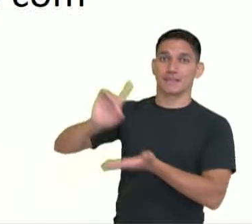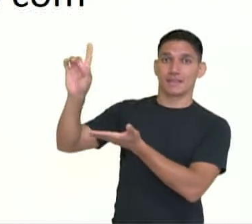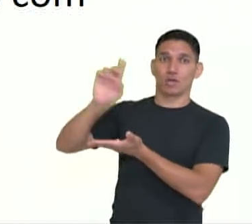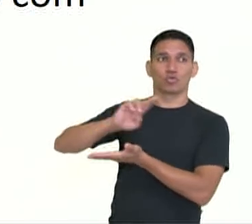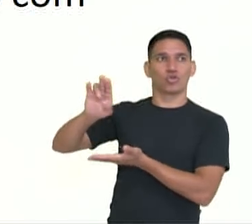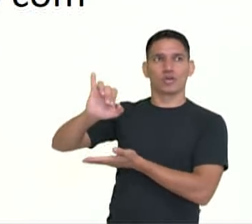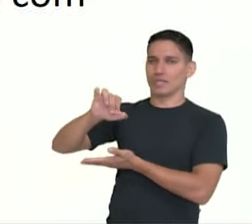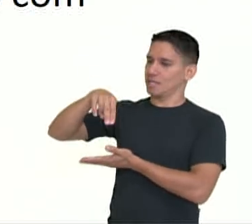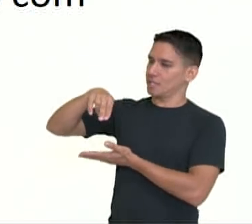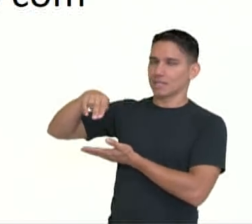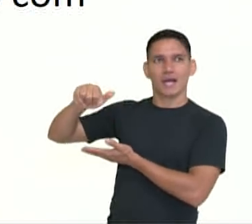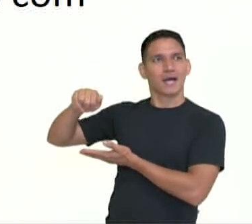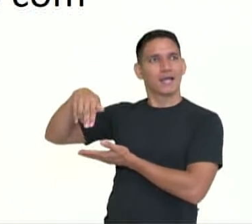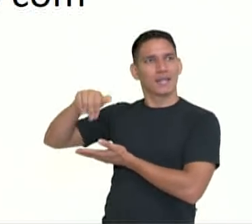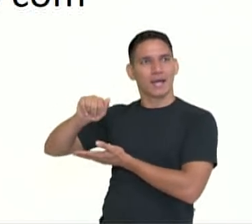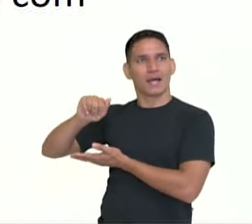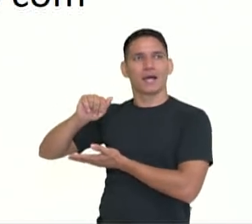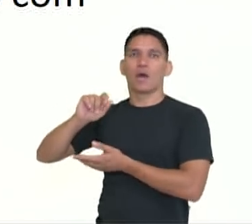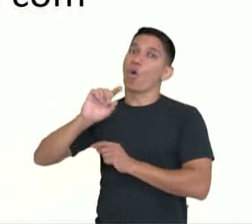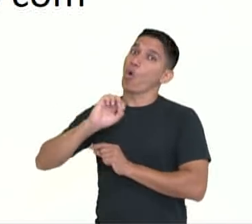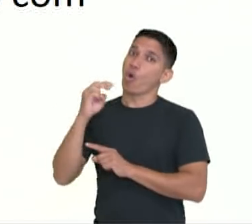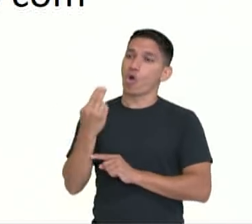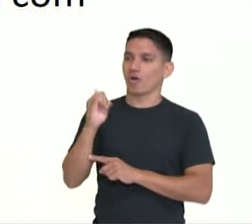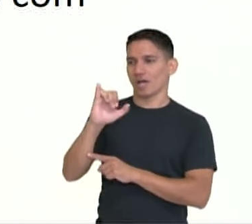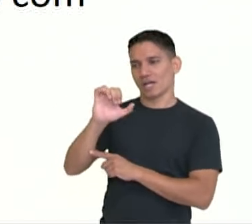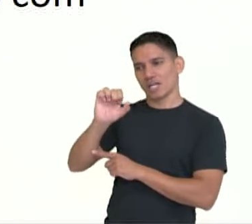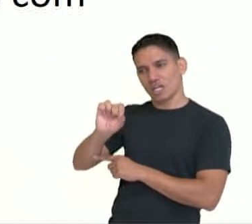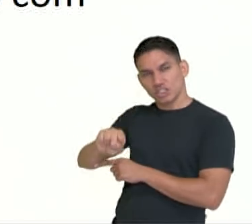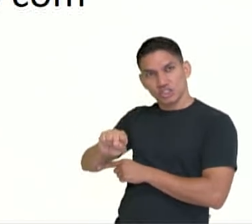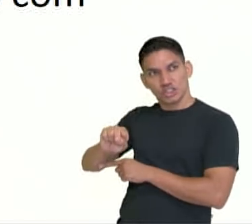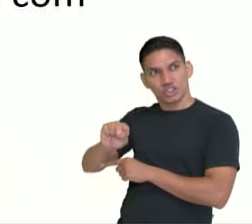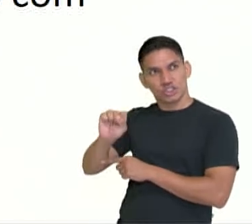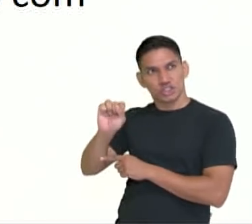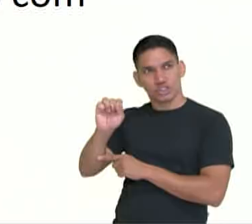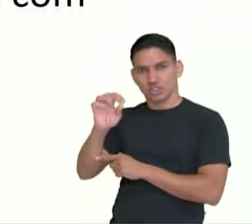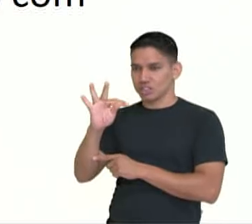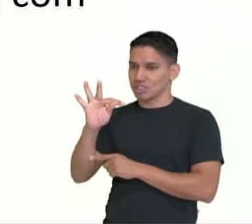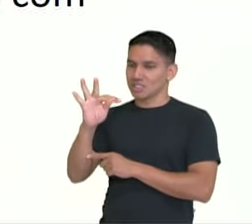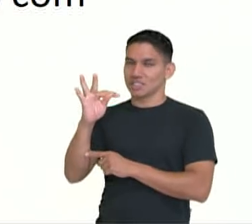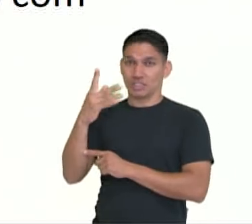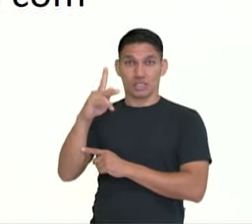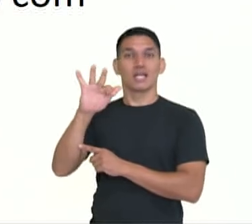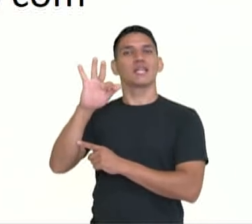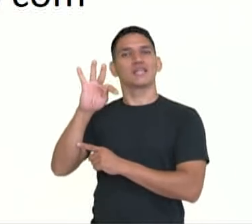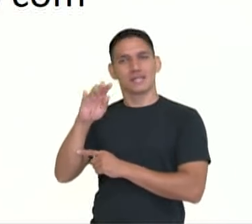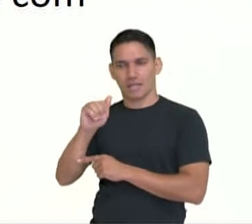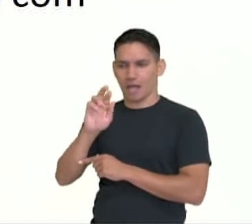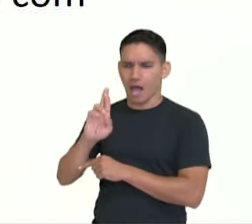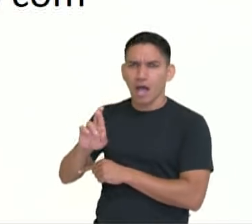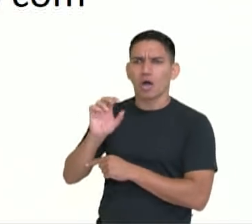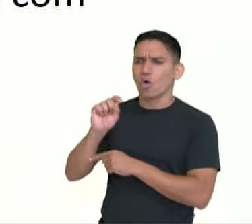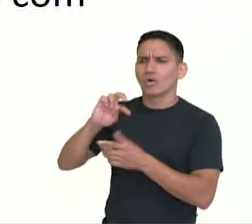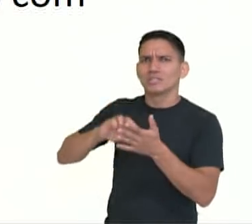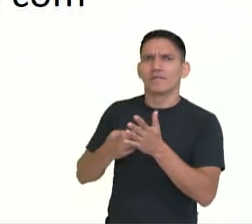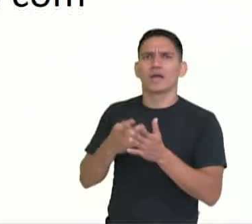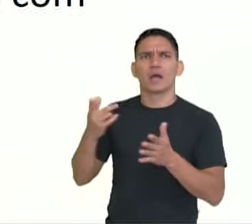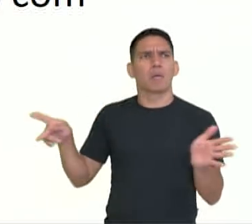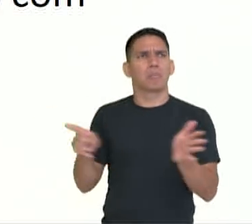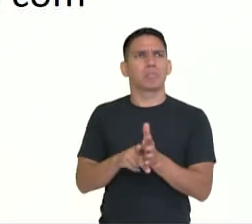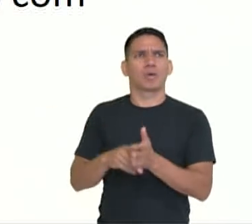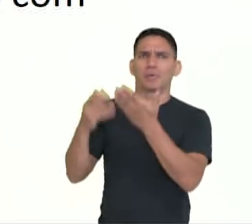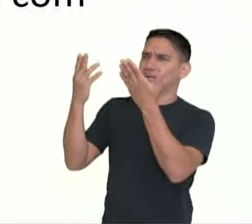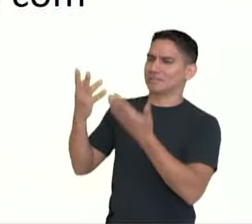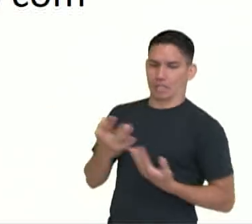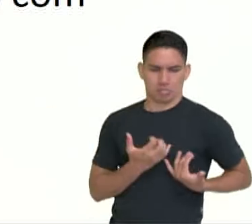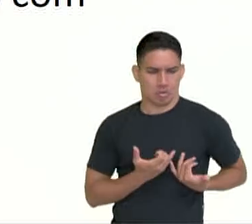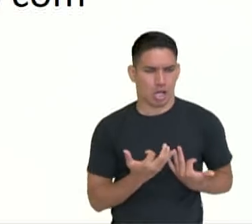chamada Inanna, ou também conhecida como Ishtar, que era a deusa relacionada ao amor, à fertilidade, à guerra e à justiça. Veja que aqui